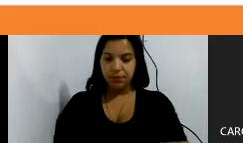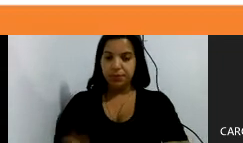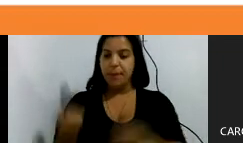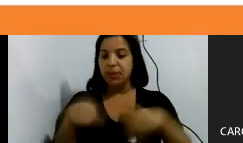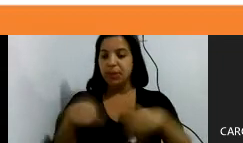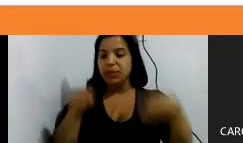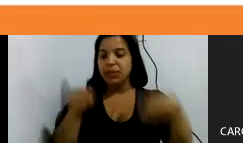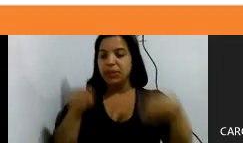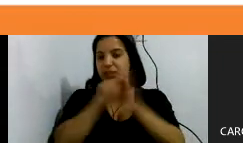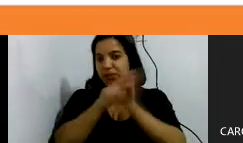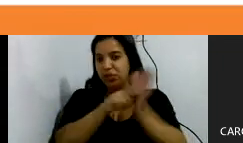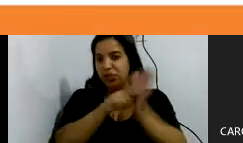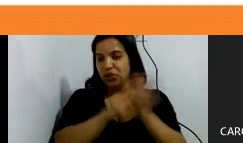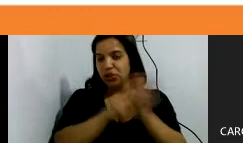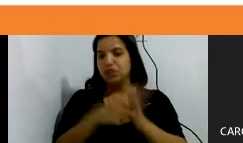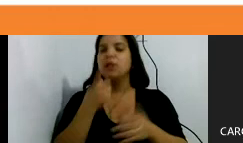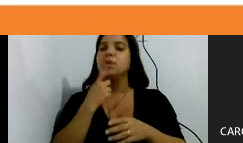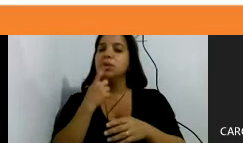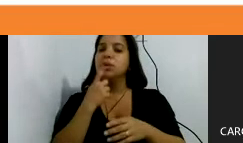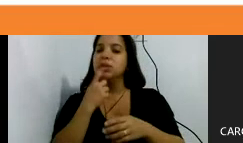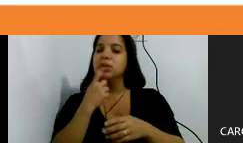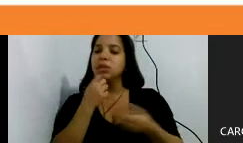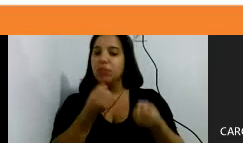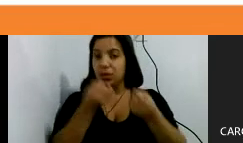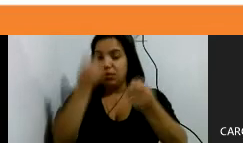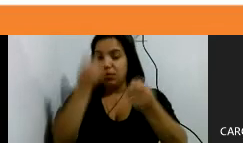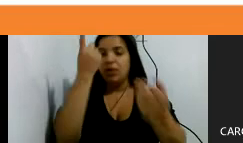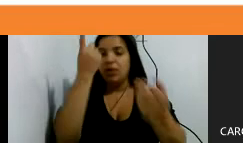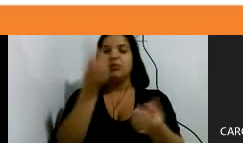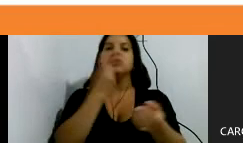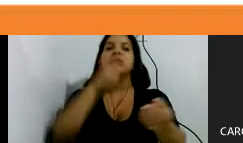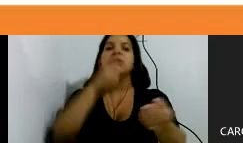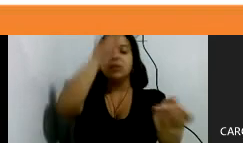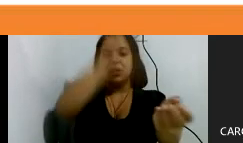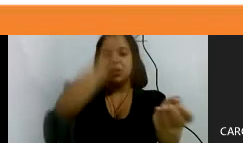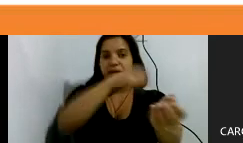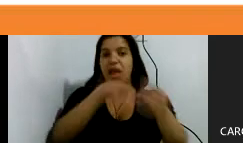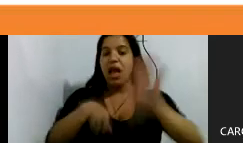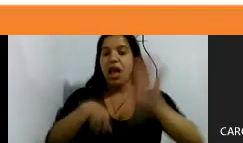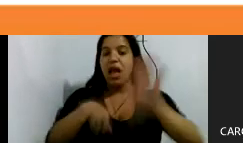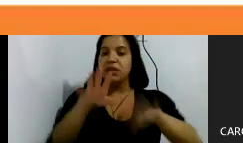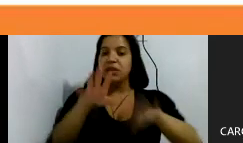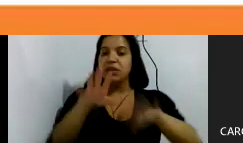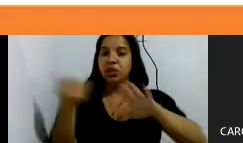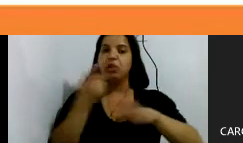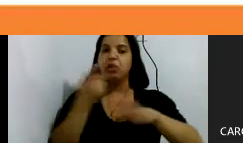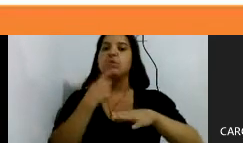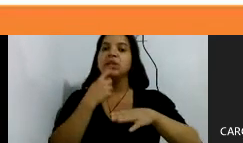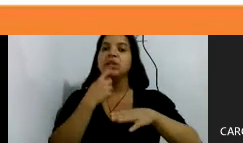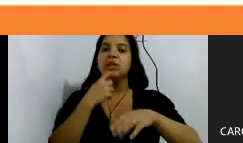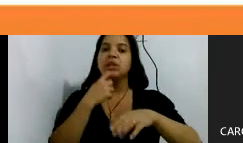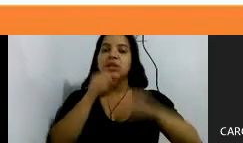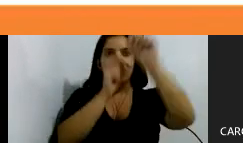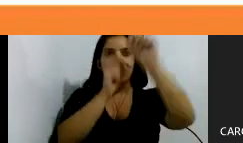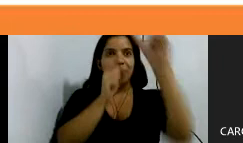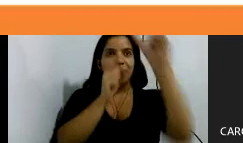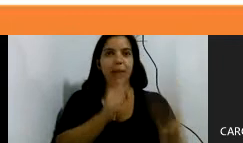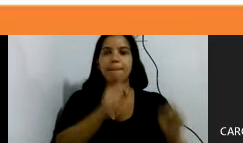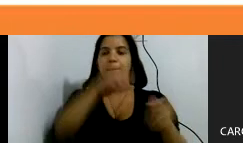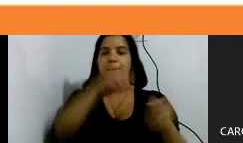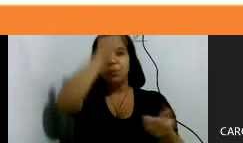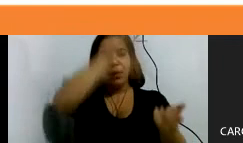foi coletado sangue no momento da transfusão, que às vezes a gente coletou o sangue que estava na bolsa. Então,